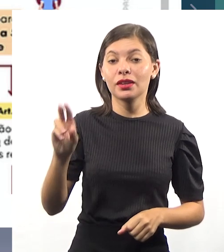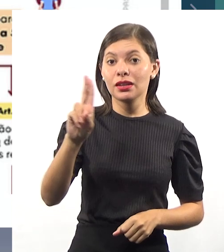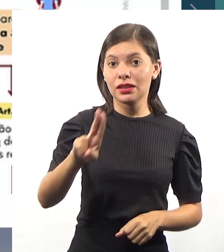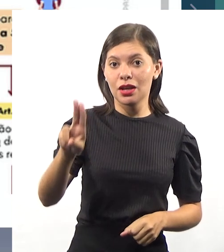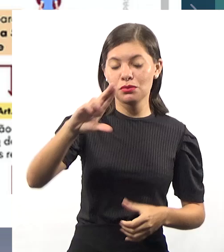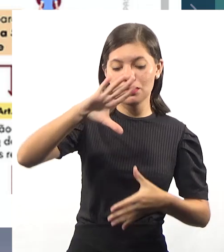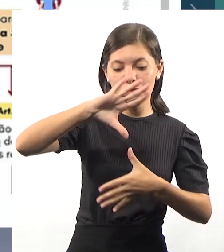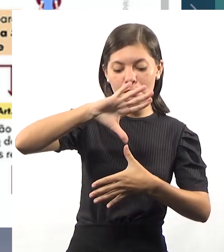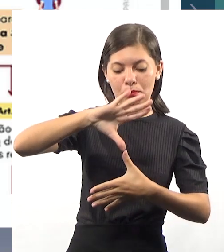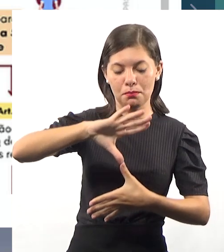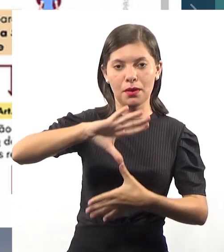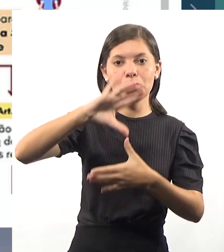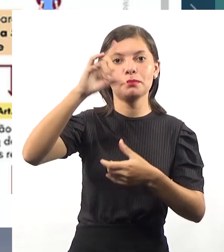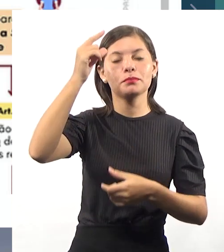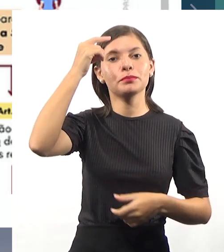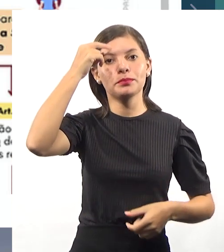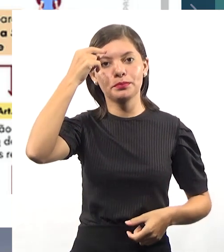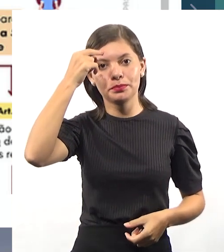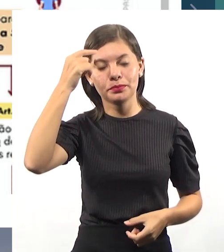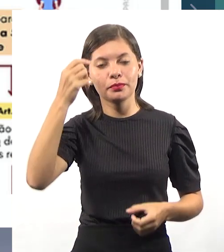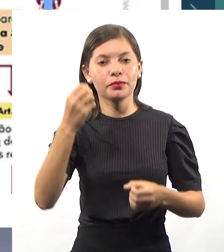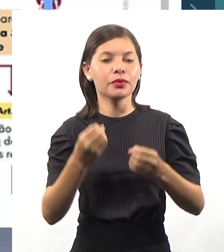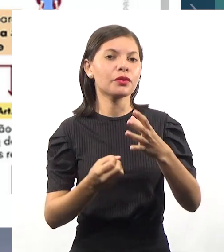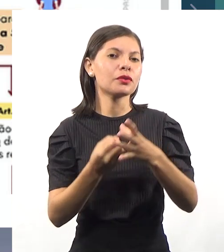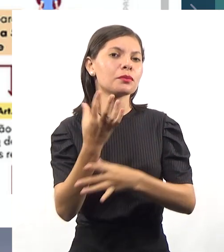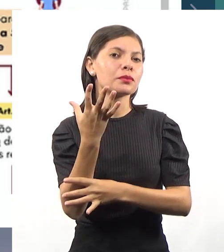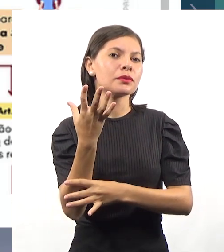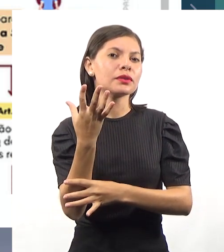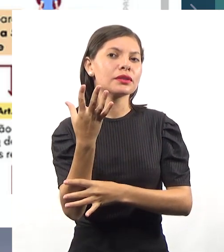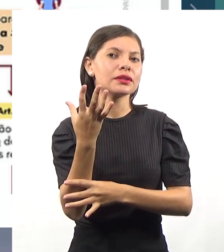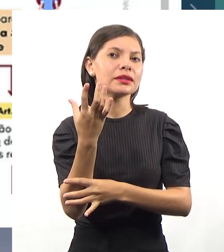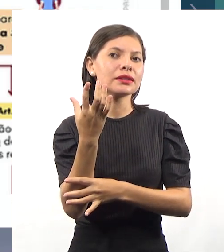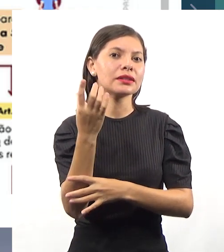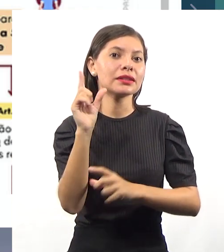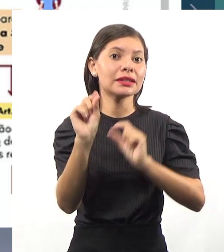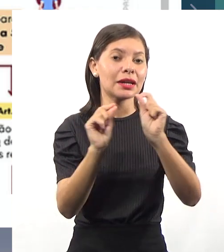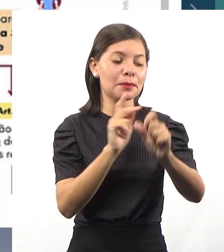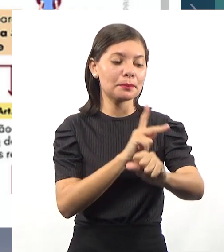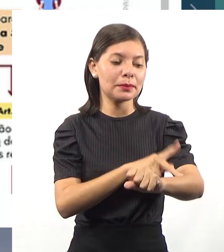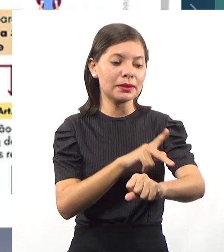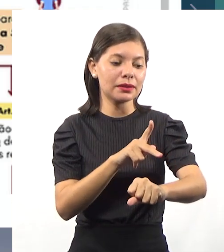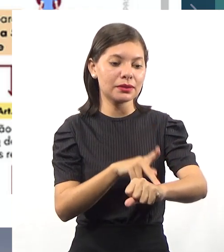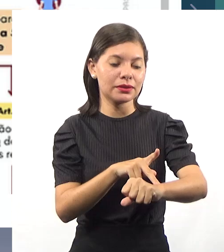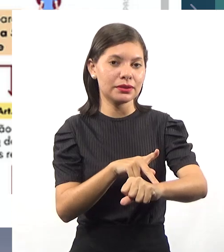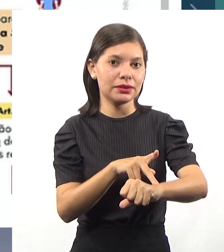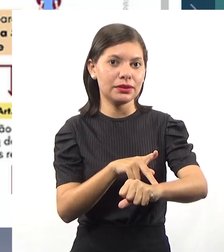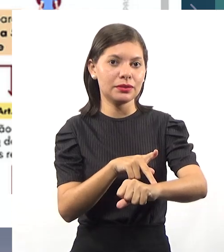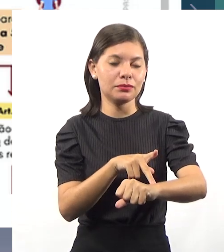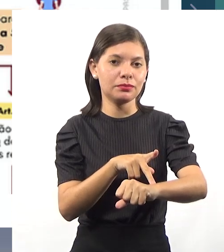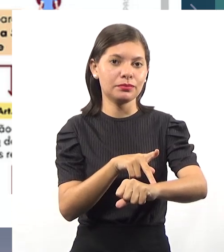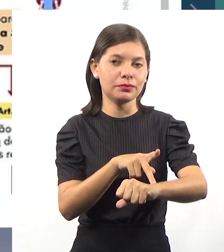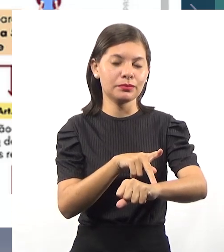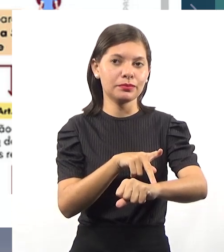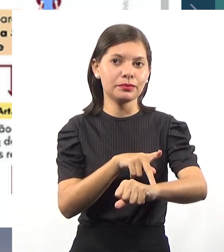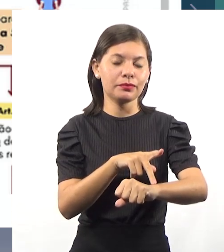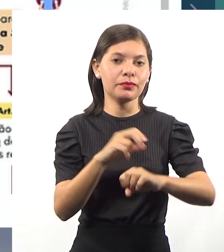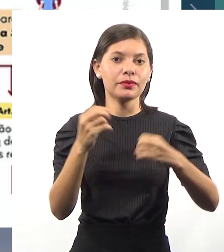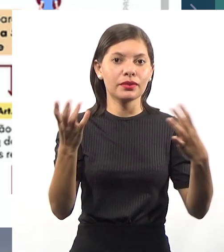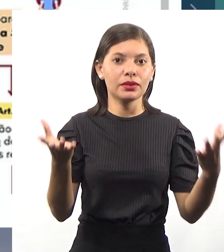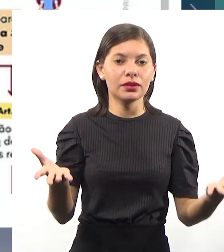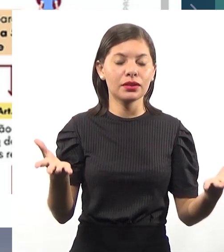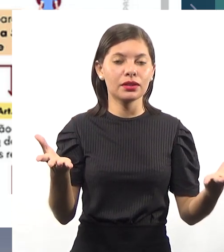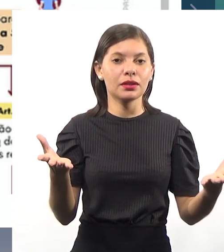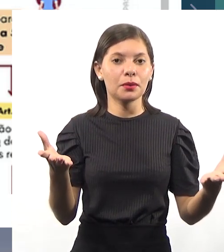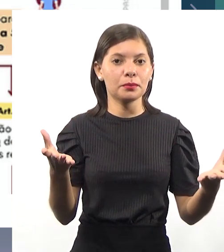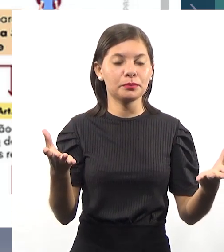mapa mental. Esse mapa foi produzido por Pedagogia Online. Então, a